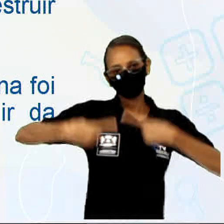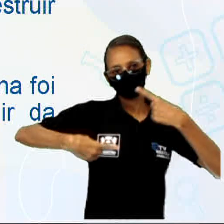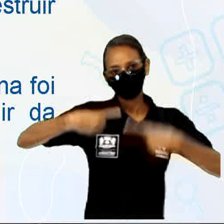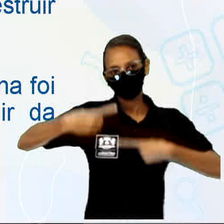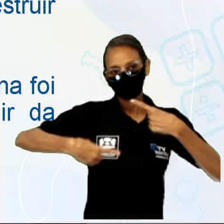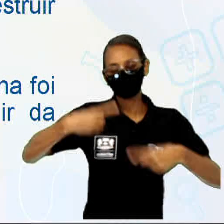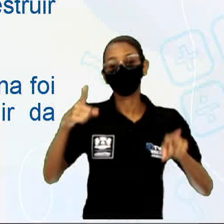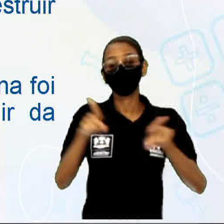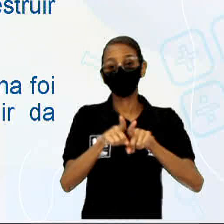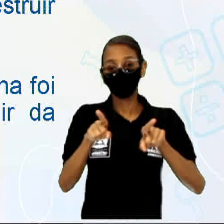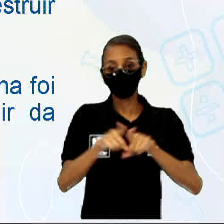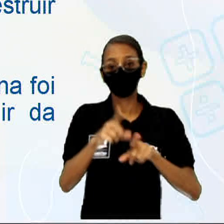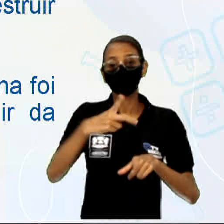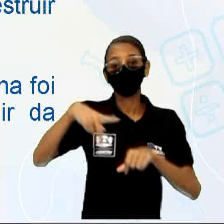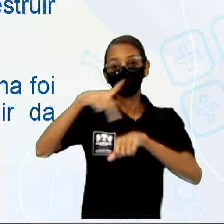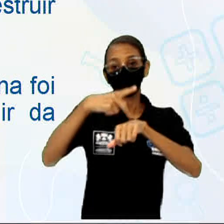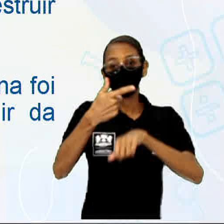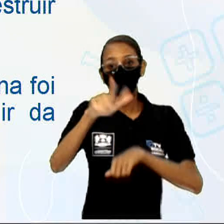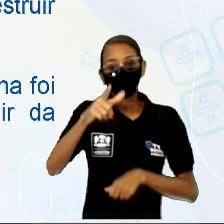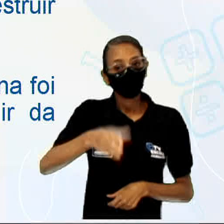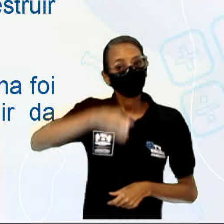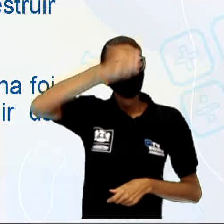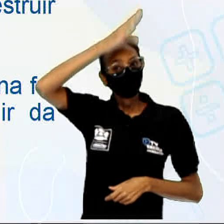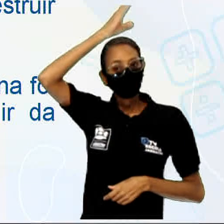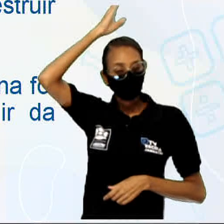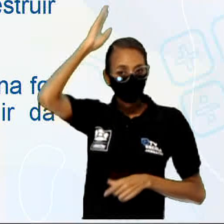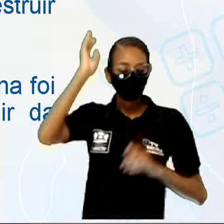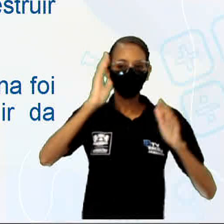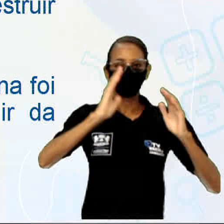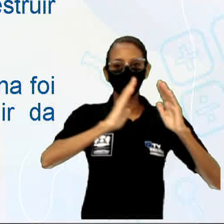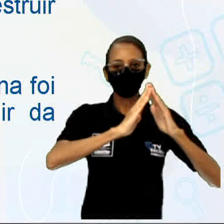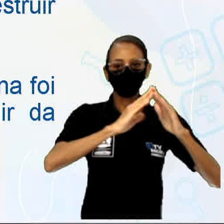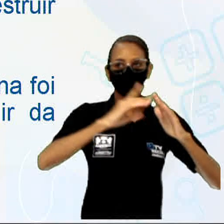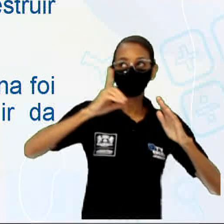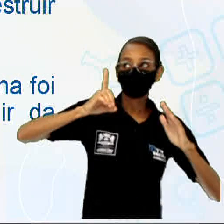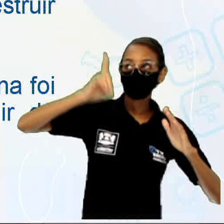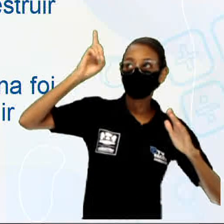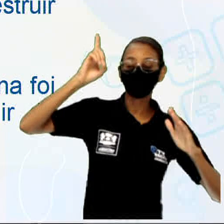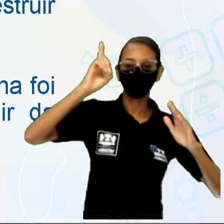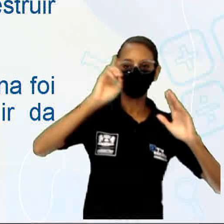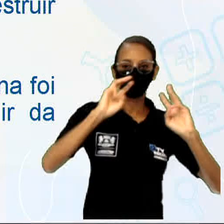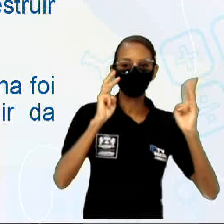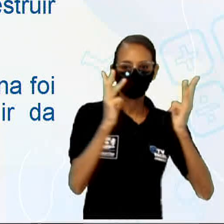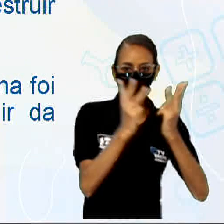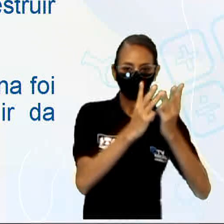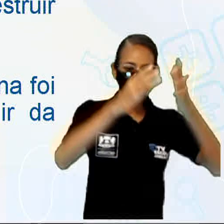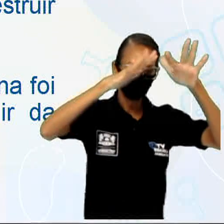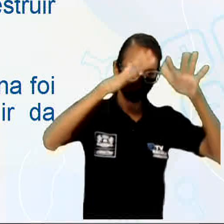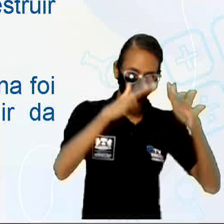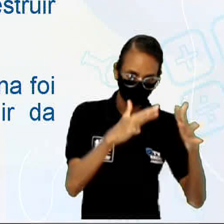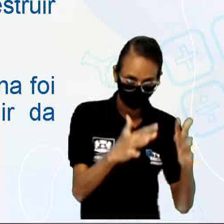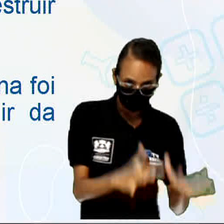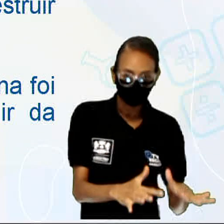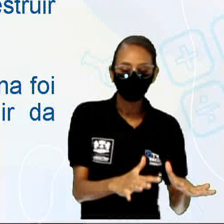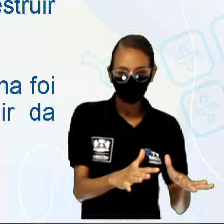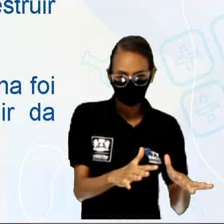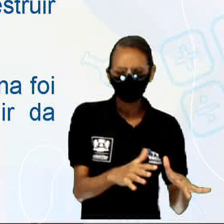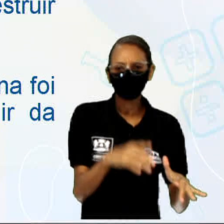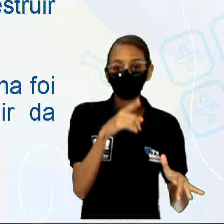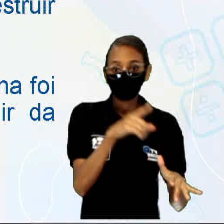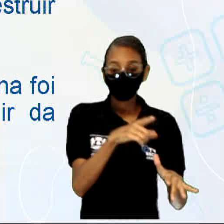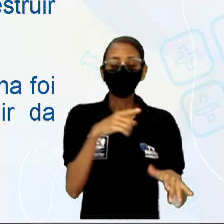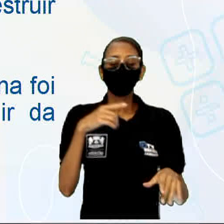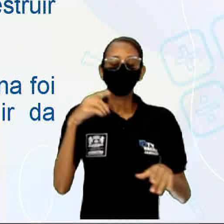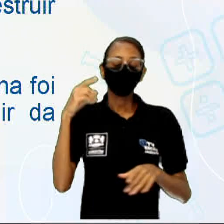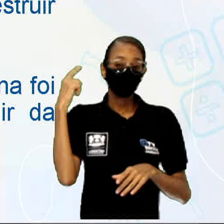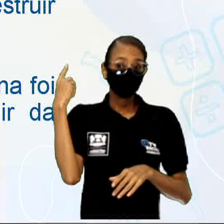os romanos, que chegaram a destruir o templo de Salomão, como eu já havia comentado com vocês. A repressão romana foi tão grande